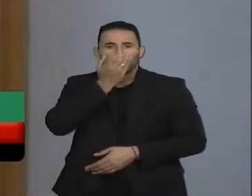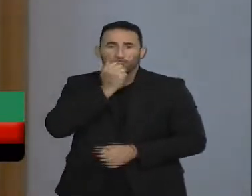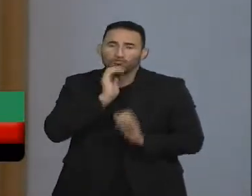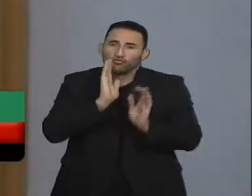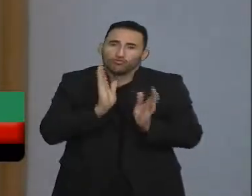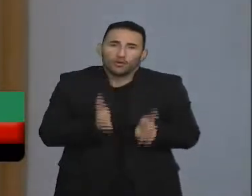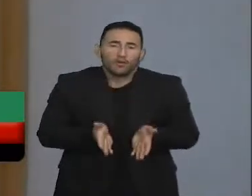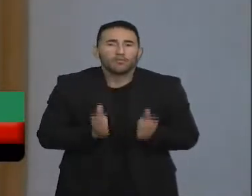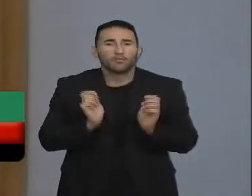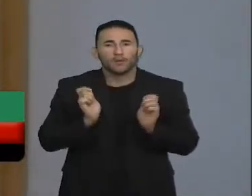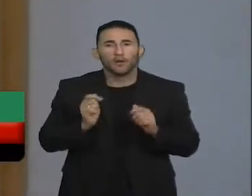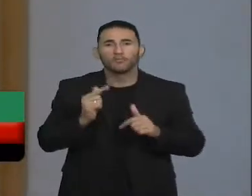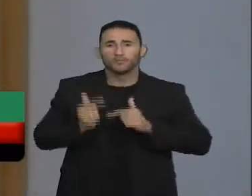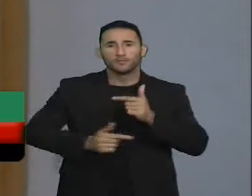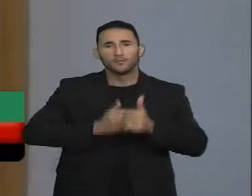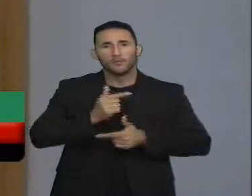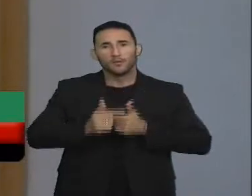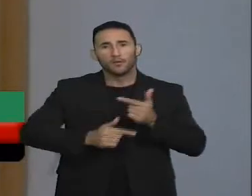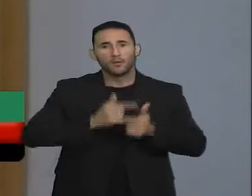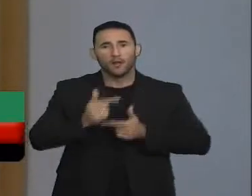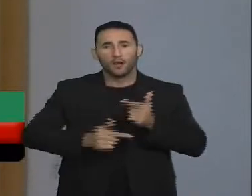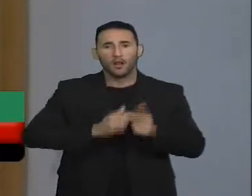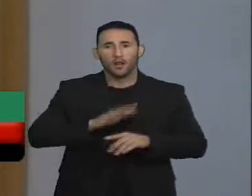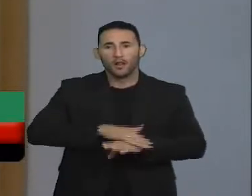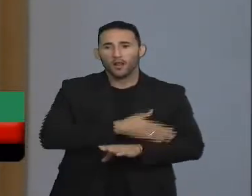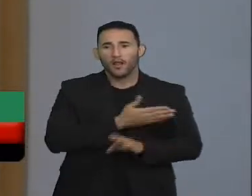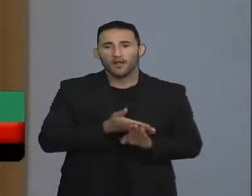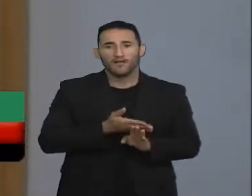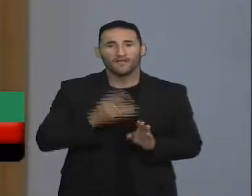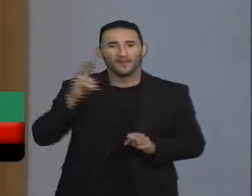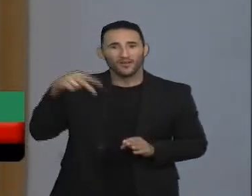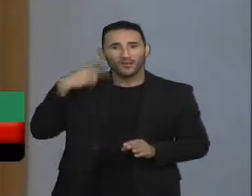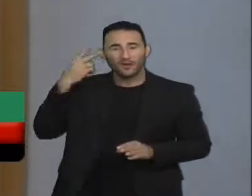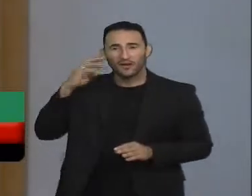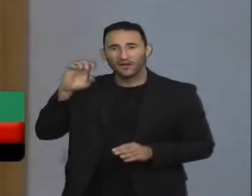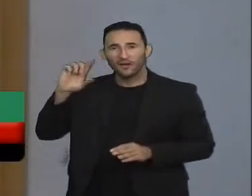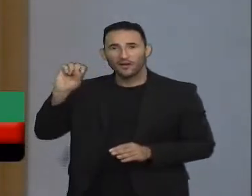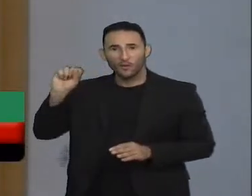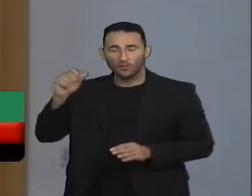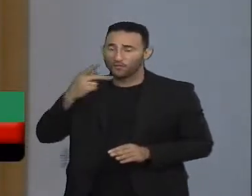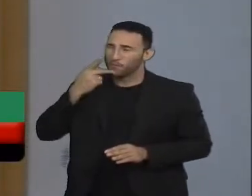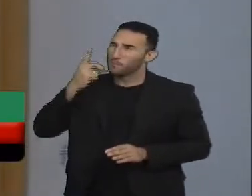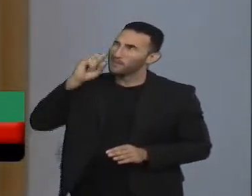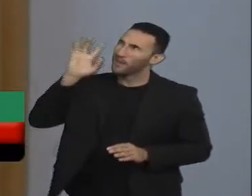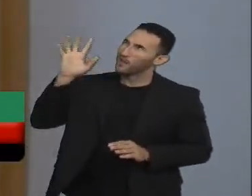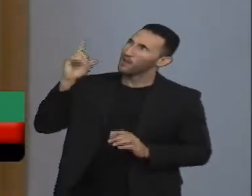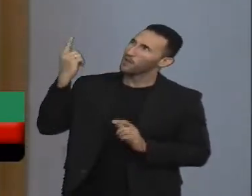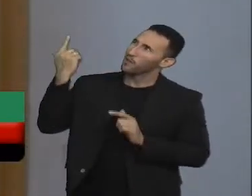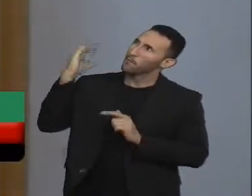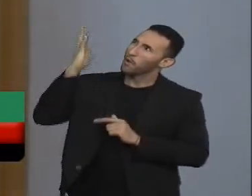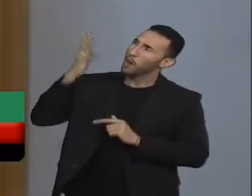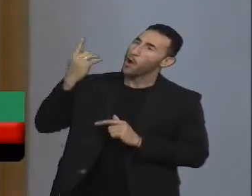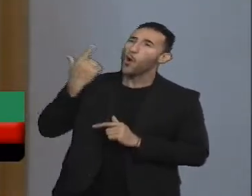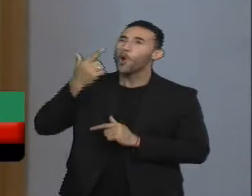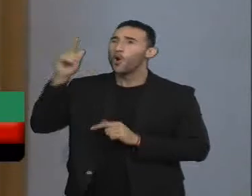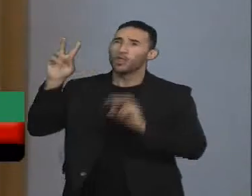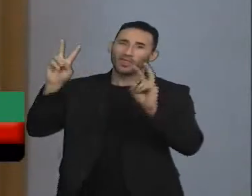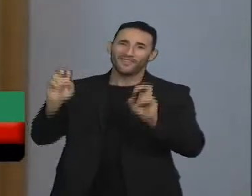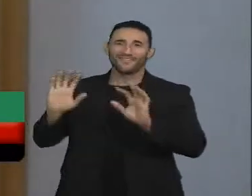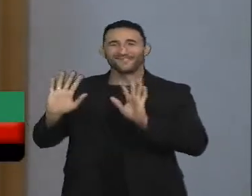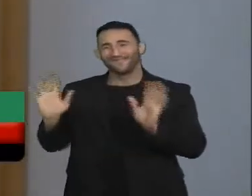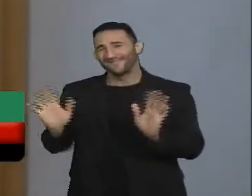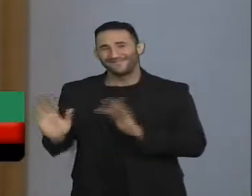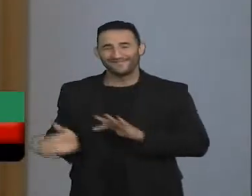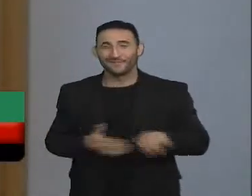E aí tocar o serviço até o final. A vereadora Elza achou que ia falar outra coisa. Mas já vem almoçado, né? E aí toca até de